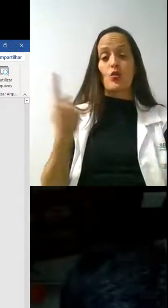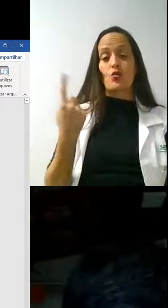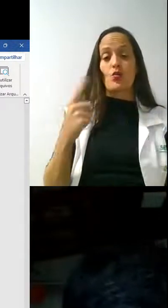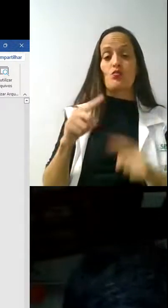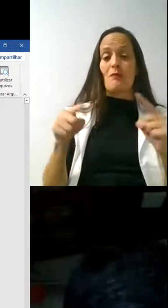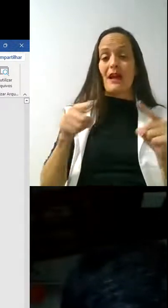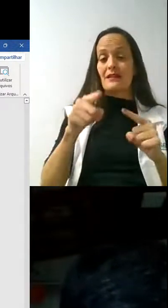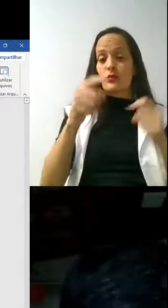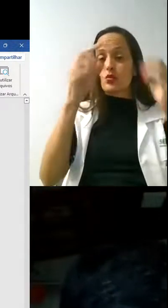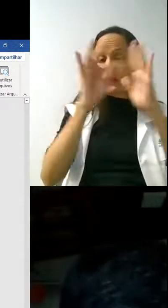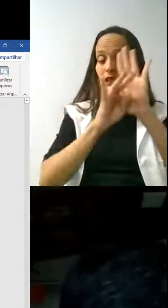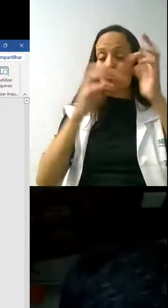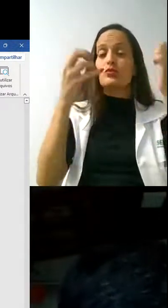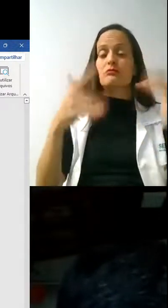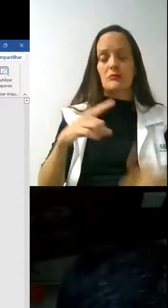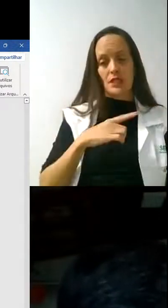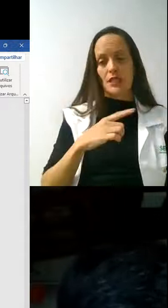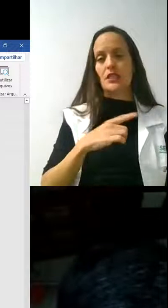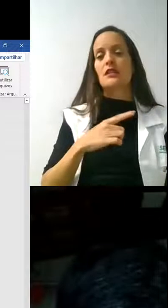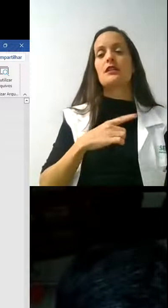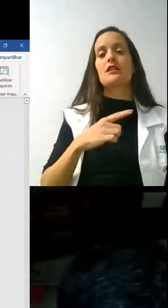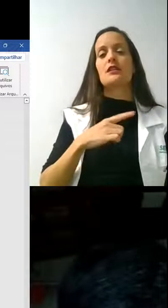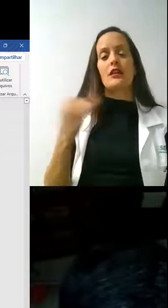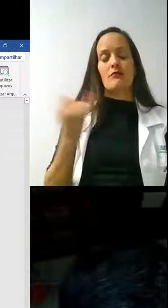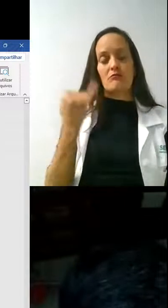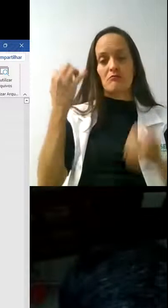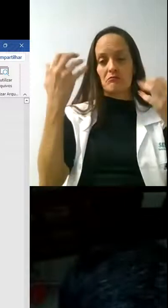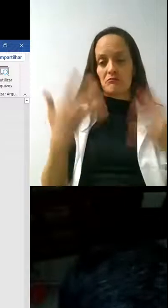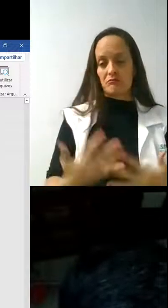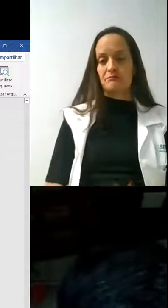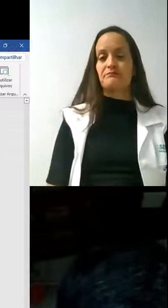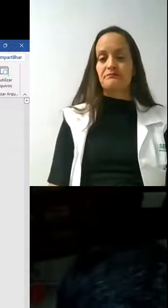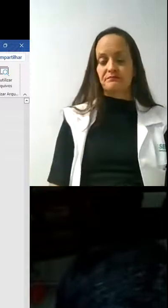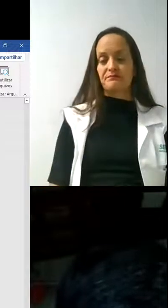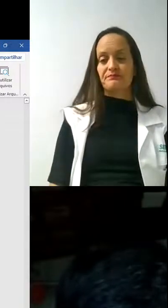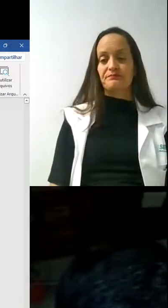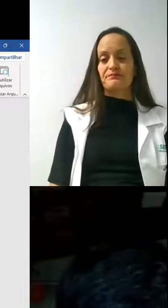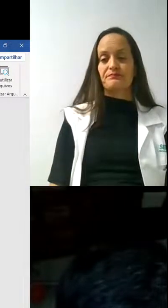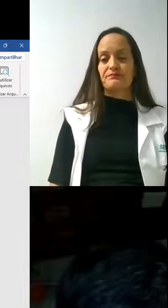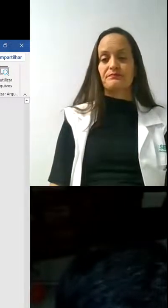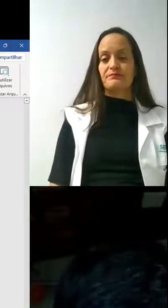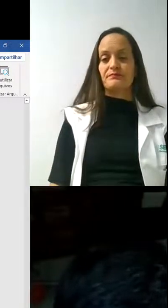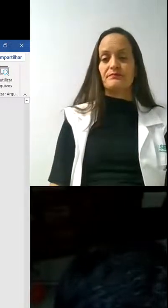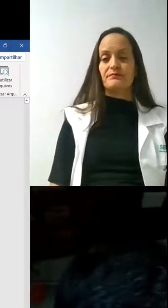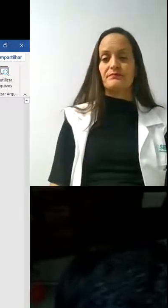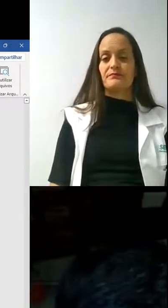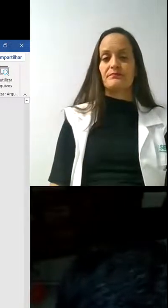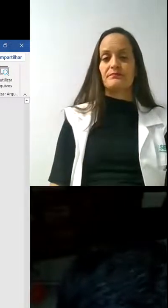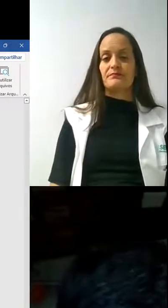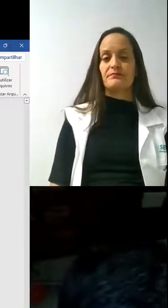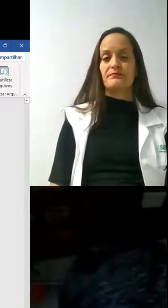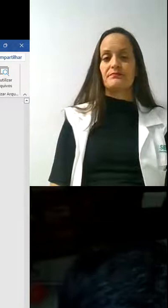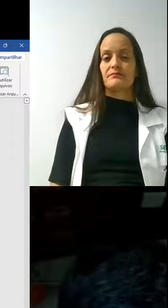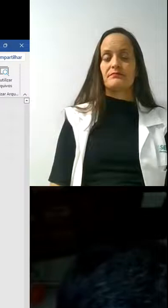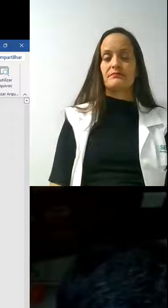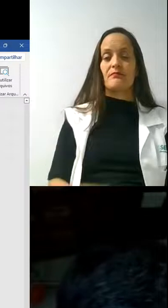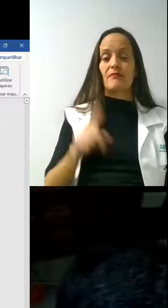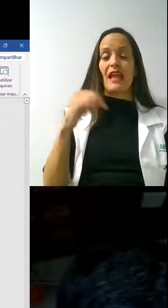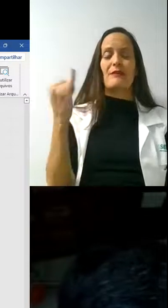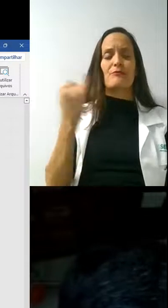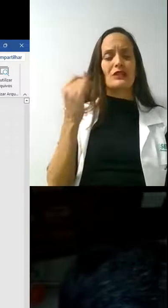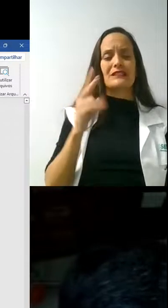no texto tem. Então, a gente pode usar essa informação que tem aqui no texto, certo? Seria interessante que tivesse essa informação aqui também